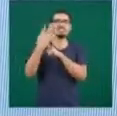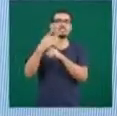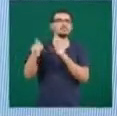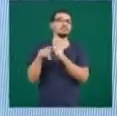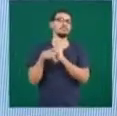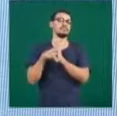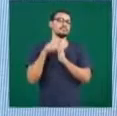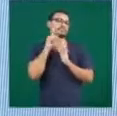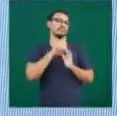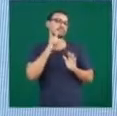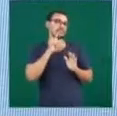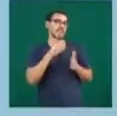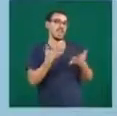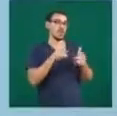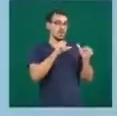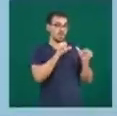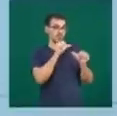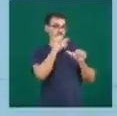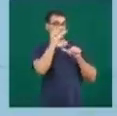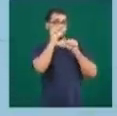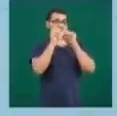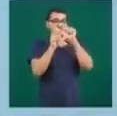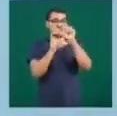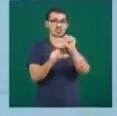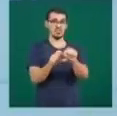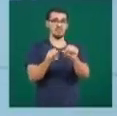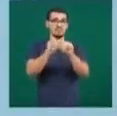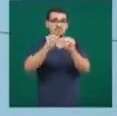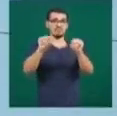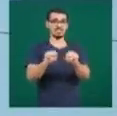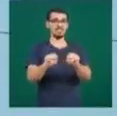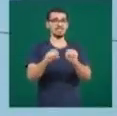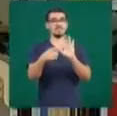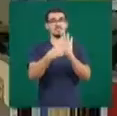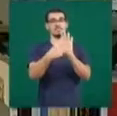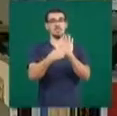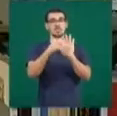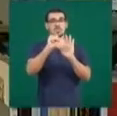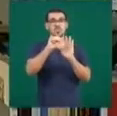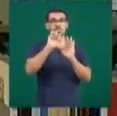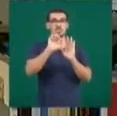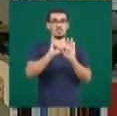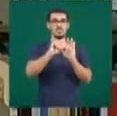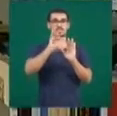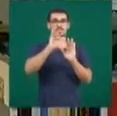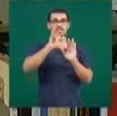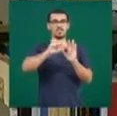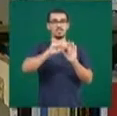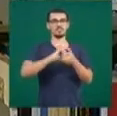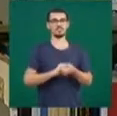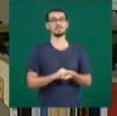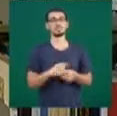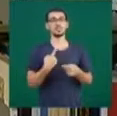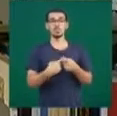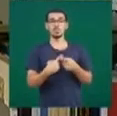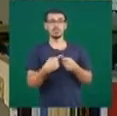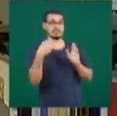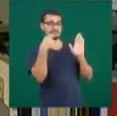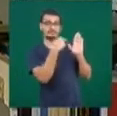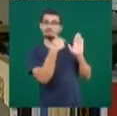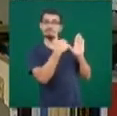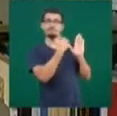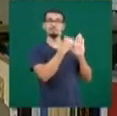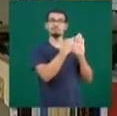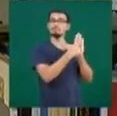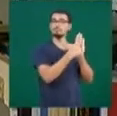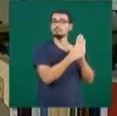Sistema Nacional Sofia facilita o processo e é mais econômico. Esse sistema ele não estava com suporte no